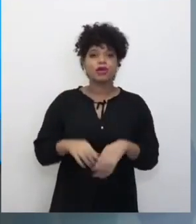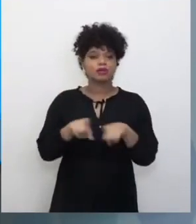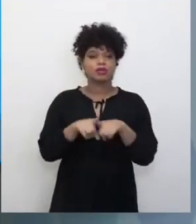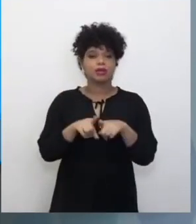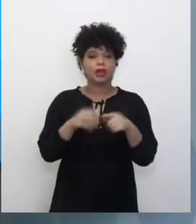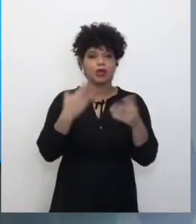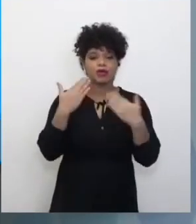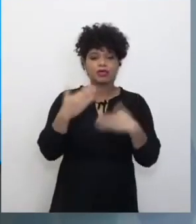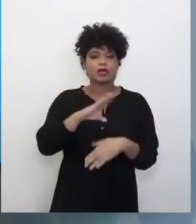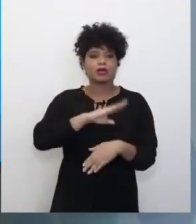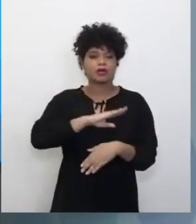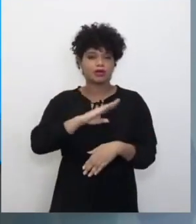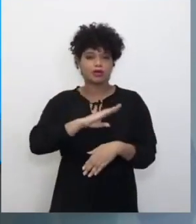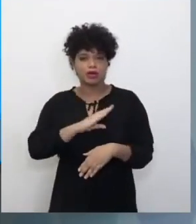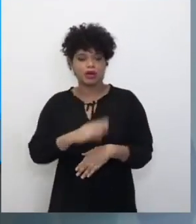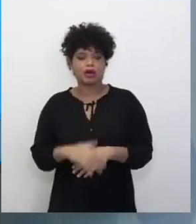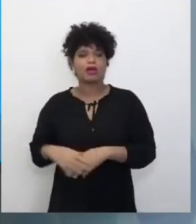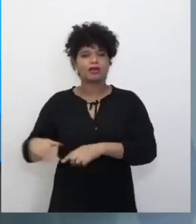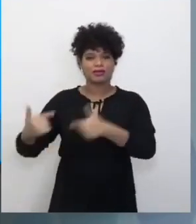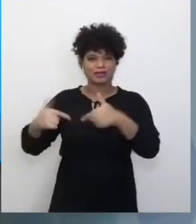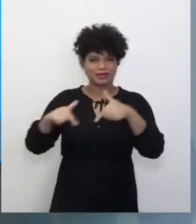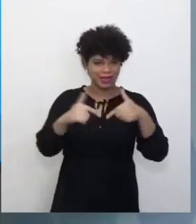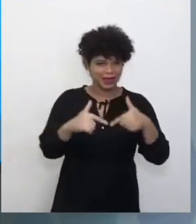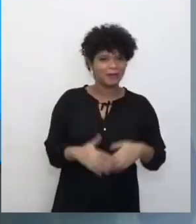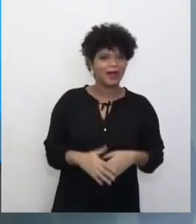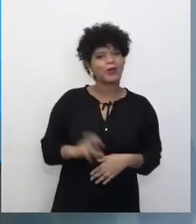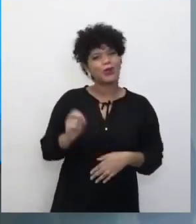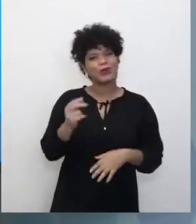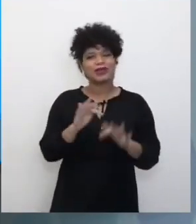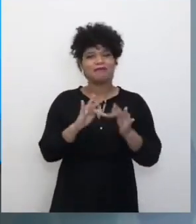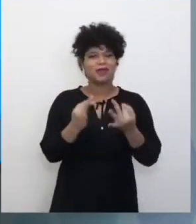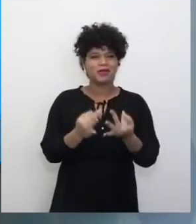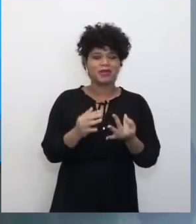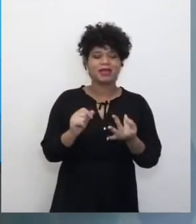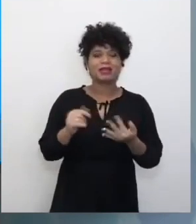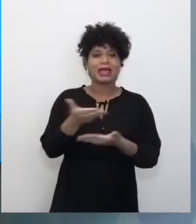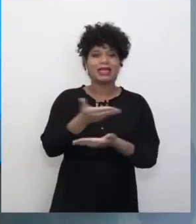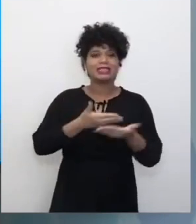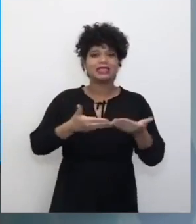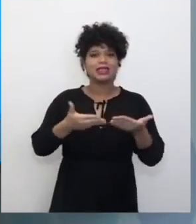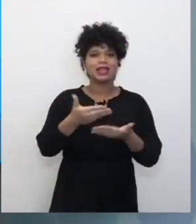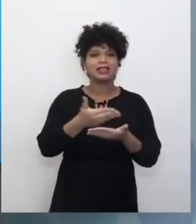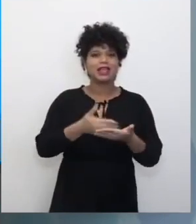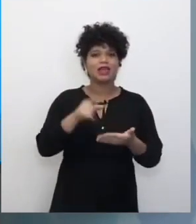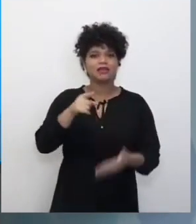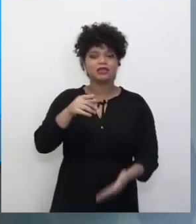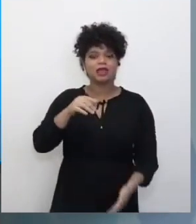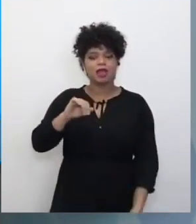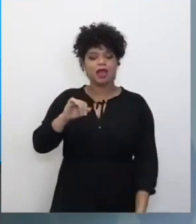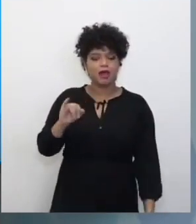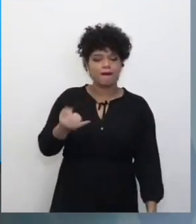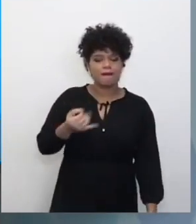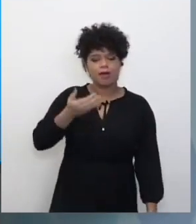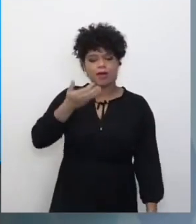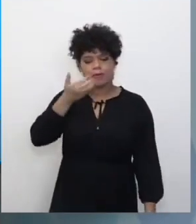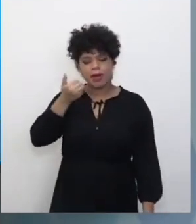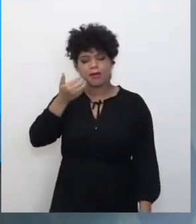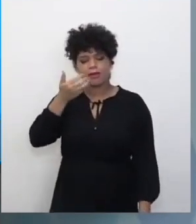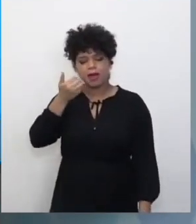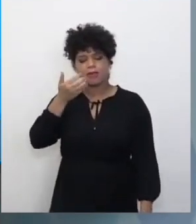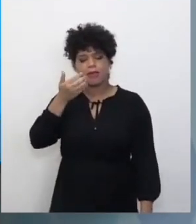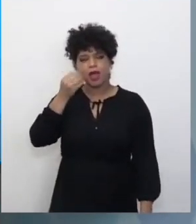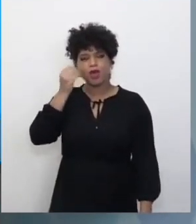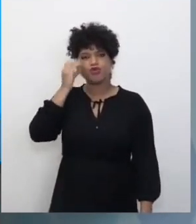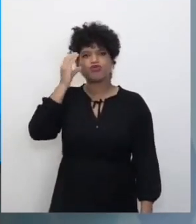outros ambientes, no trabalho, ou com a família, nos fins de semana, entendeu? Então, assim, você tem o tempo todo